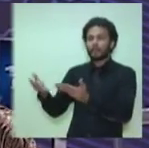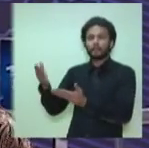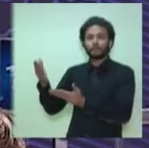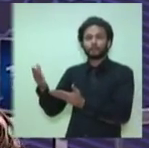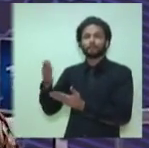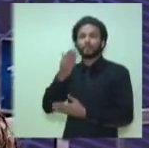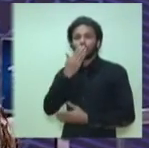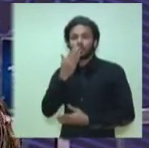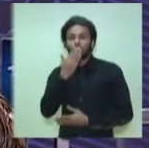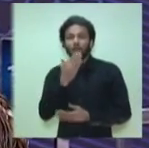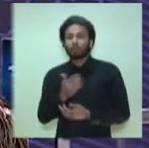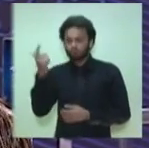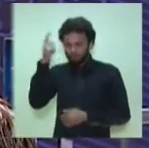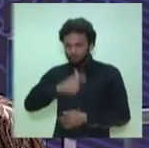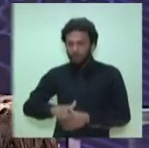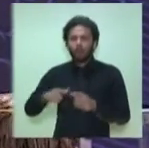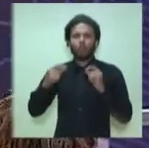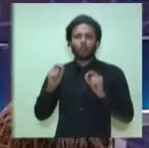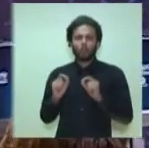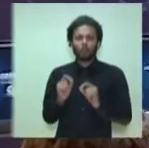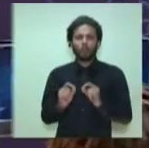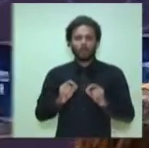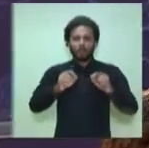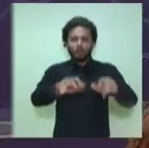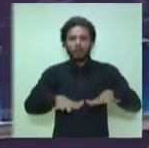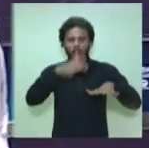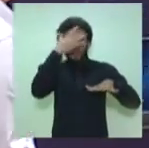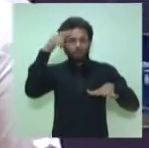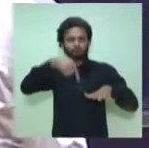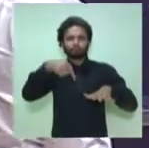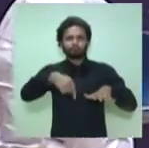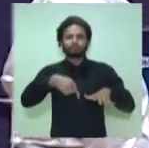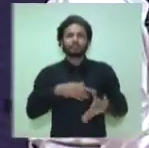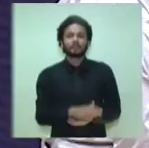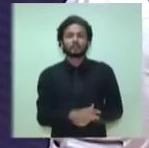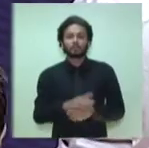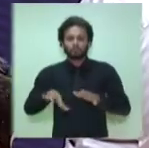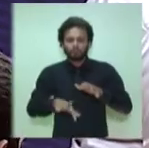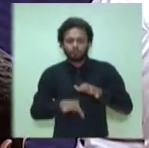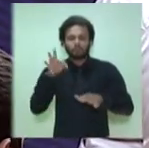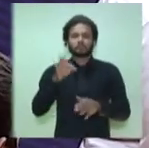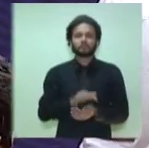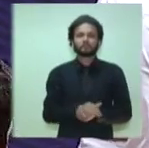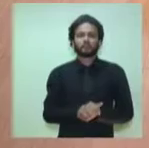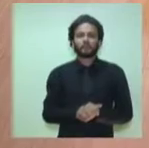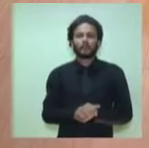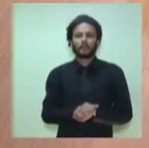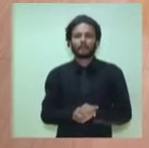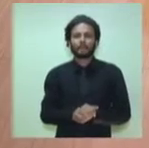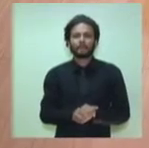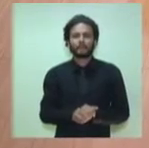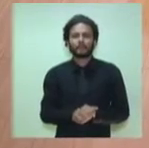e nós vamos continuar aqui com os eleitores que estão no estúdio. Vou continuar com o sorteio aqui.